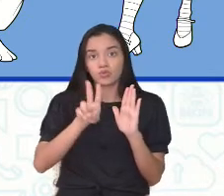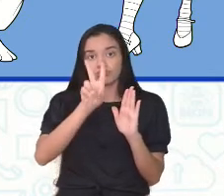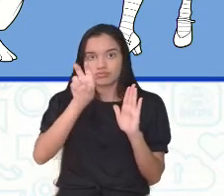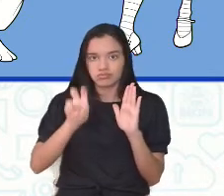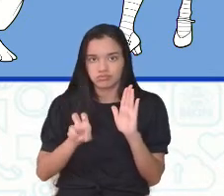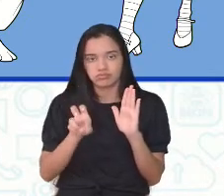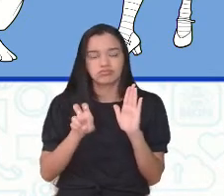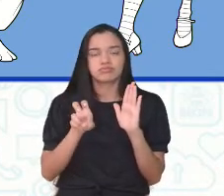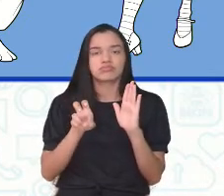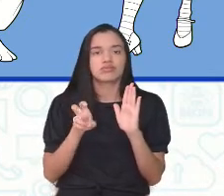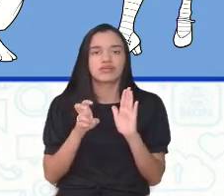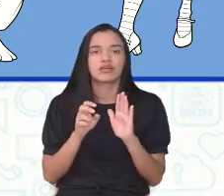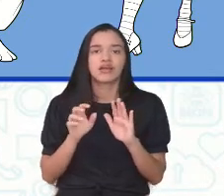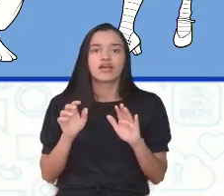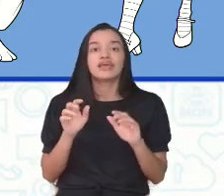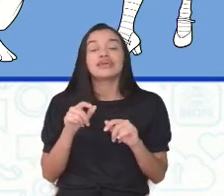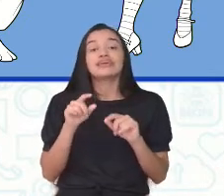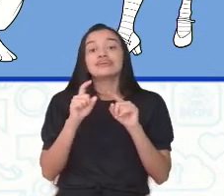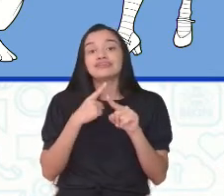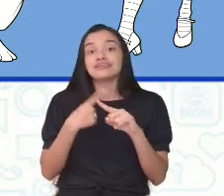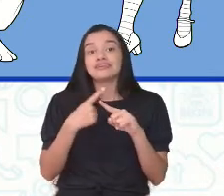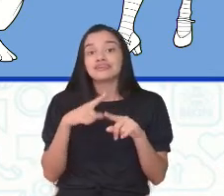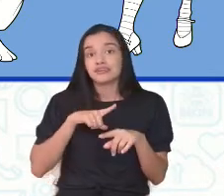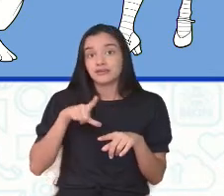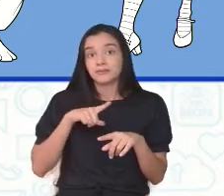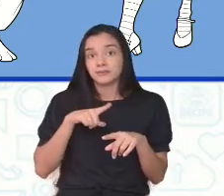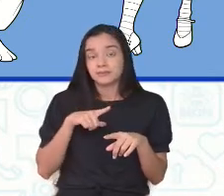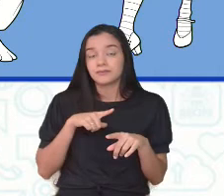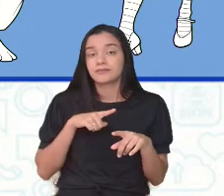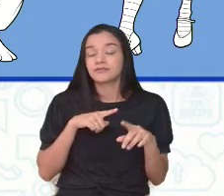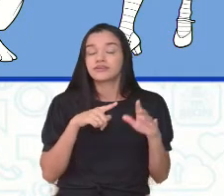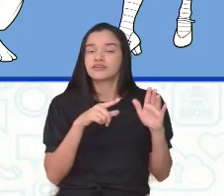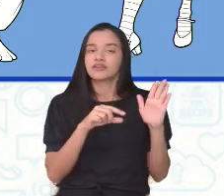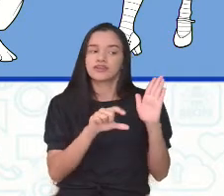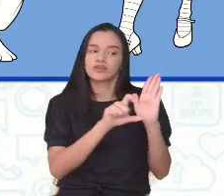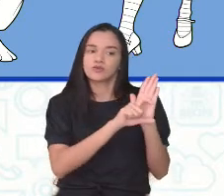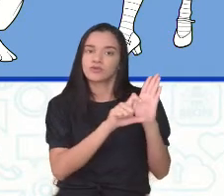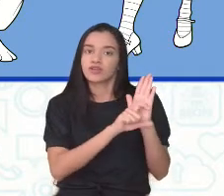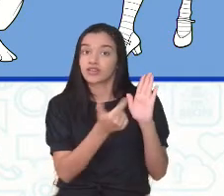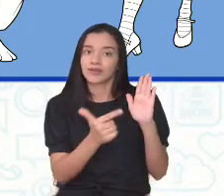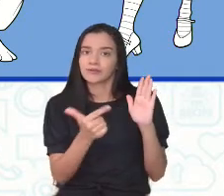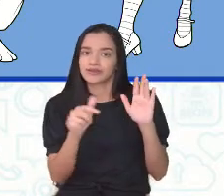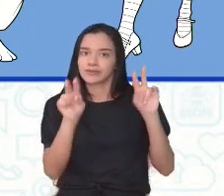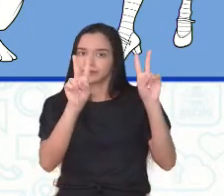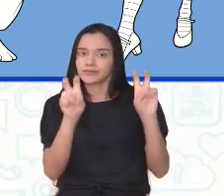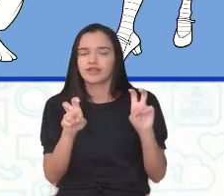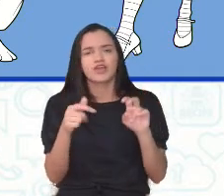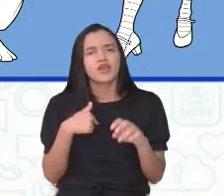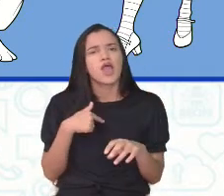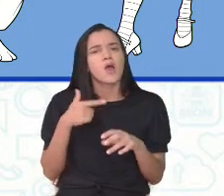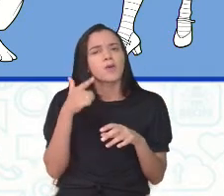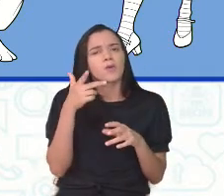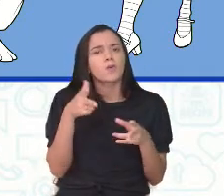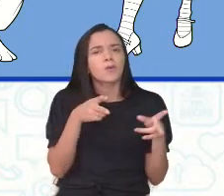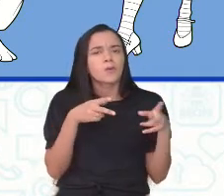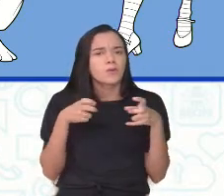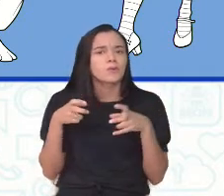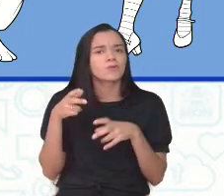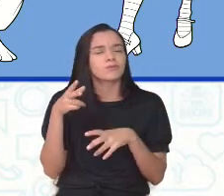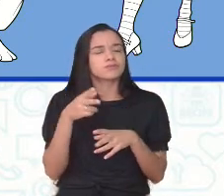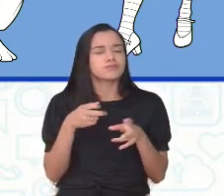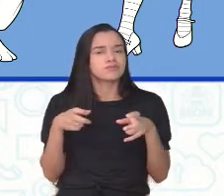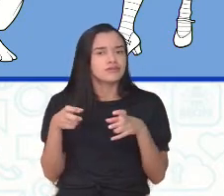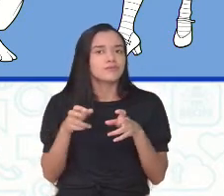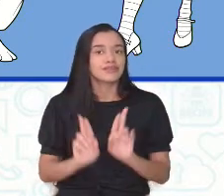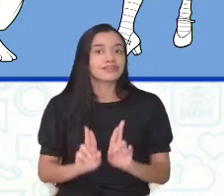que é evidenciada, e há uma outra parte que não há uso de aspas. Então, aqui a gente já consegue inferir aí uma